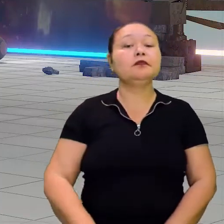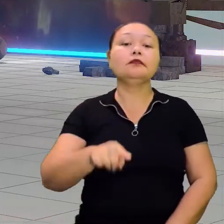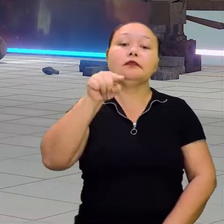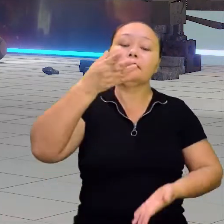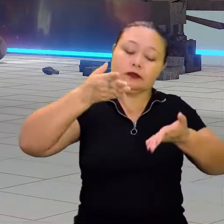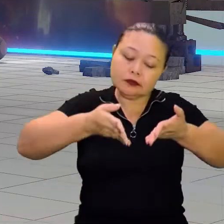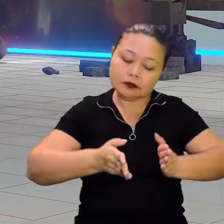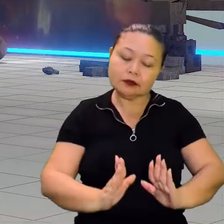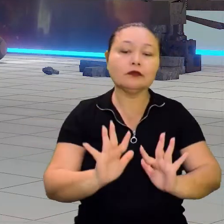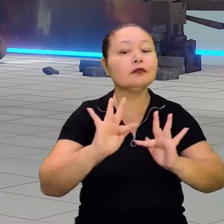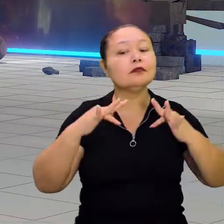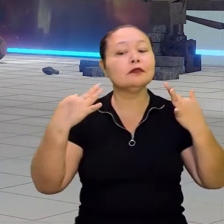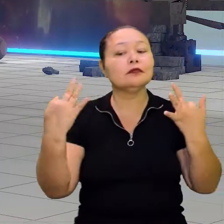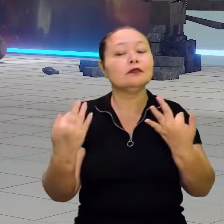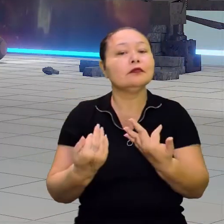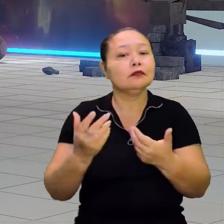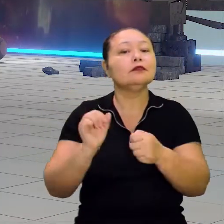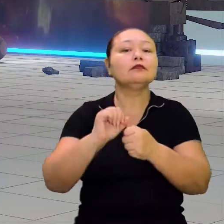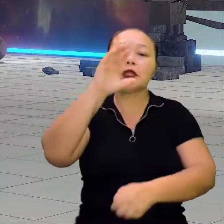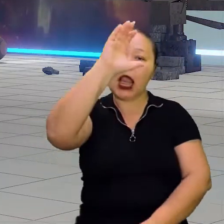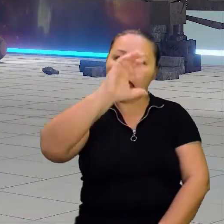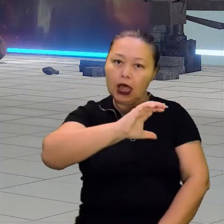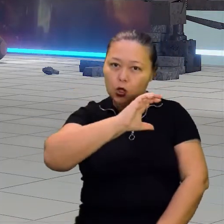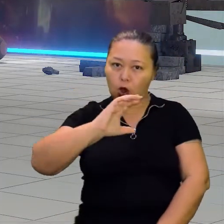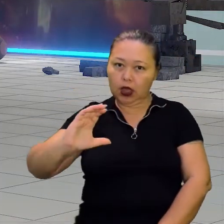você nasce numa família católica.